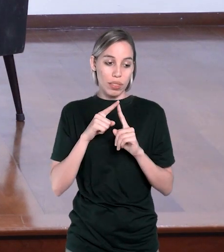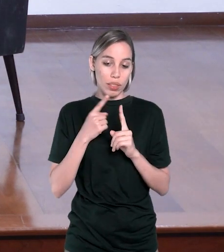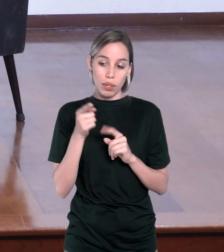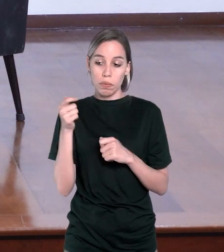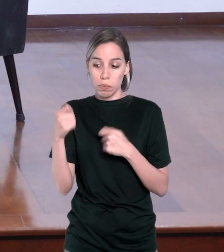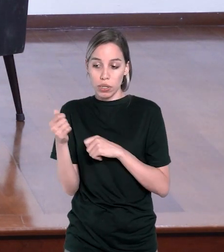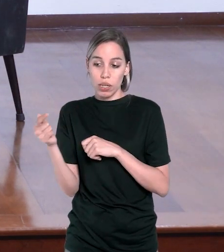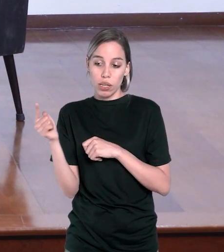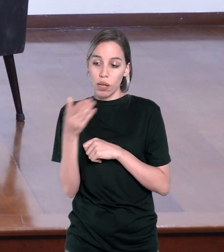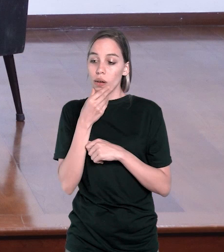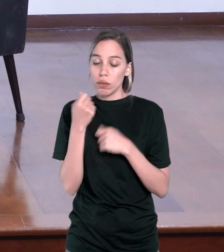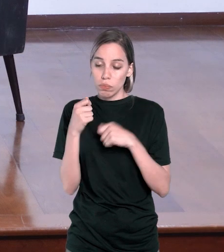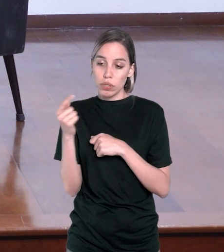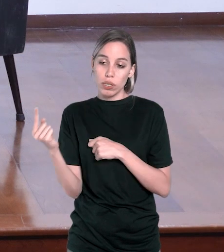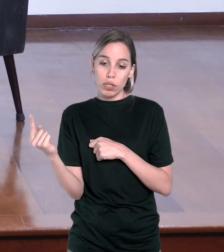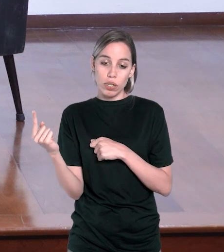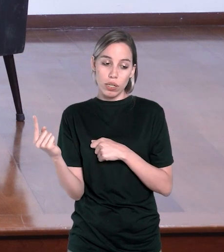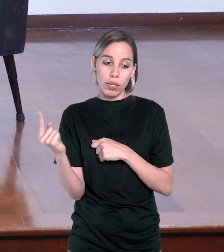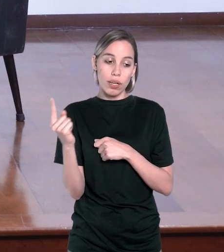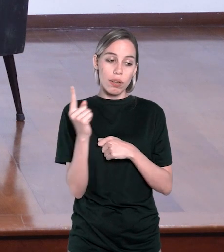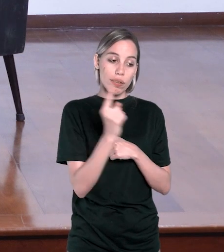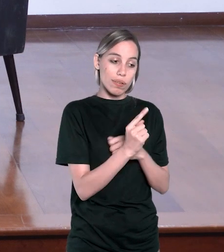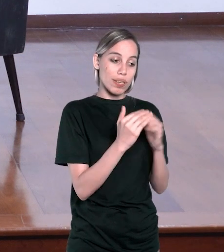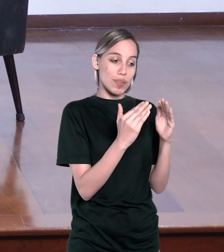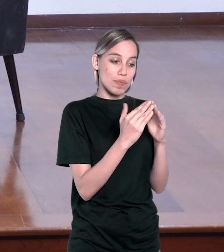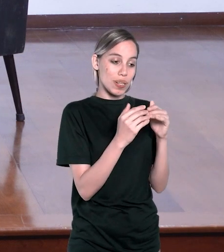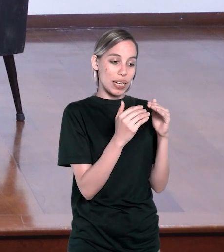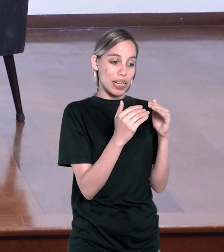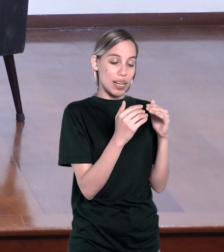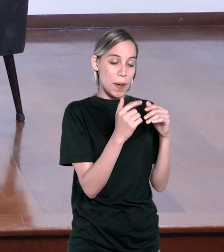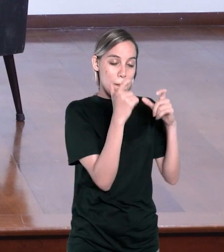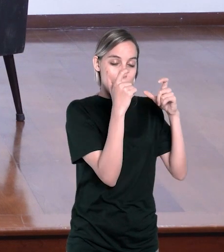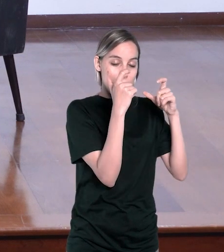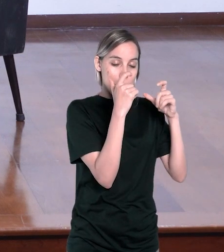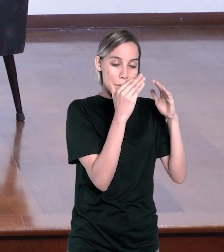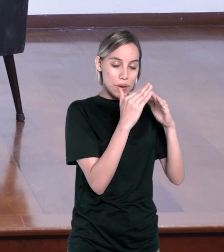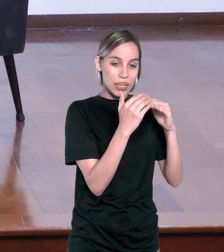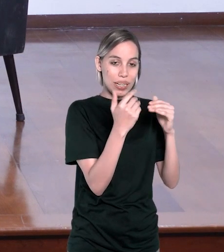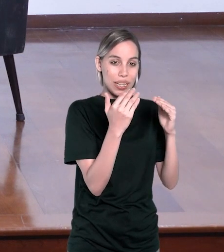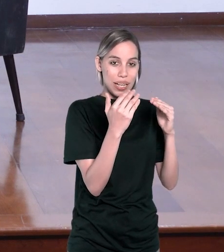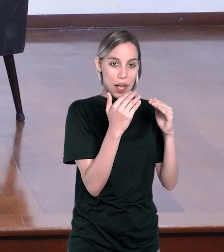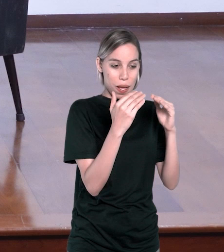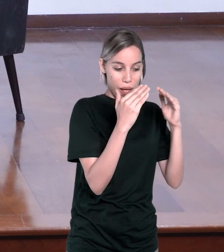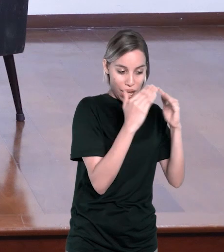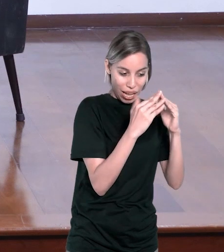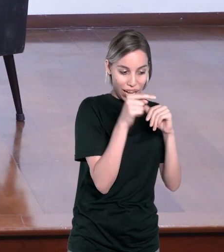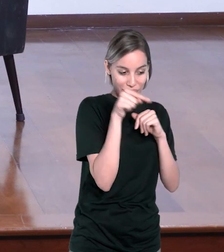Glória, que é uma figura também bastante interessante, e